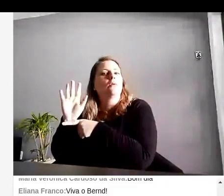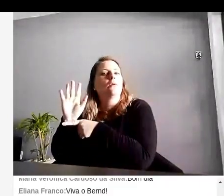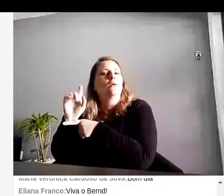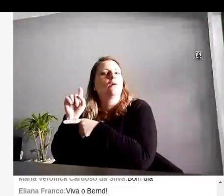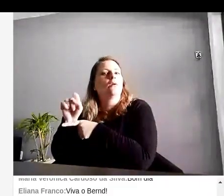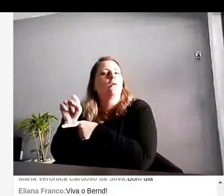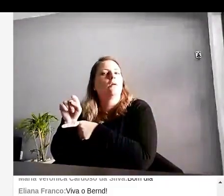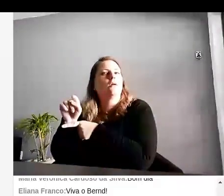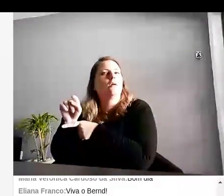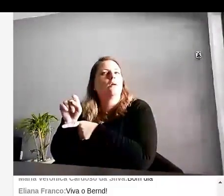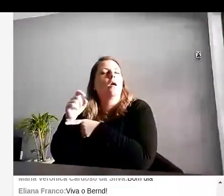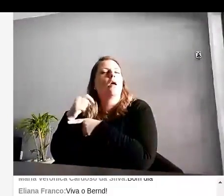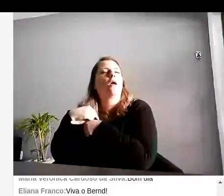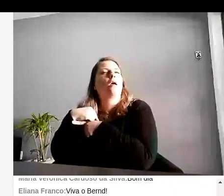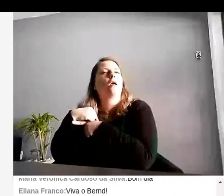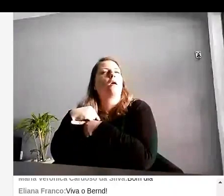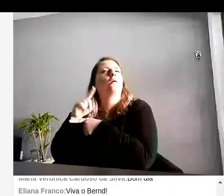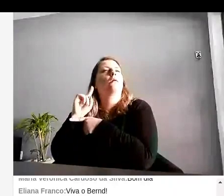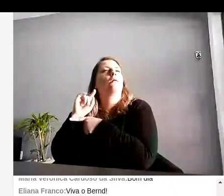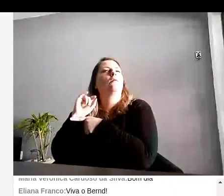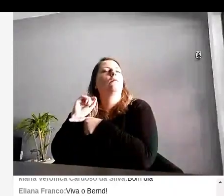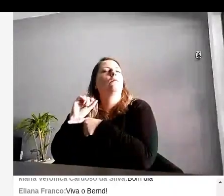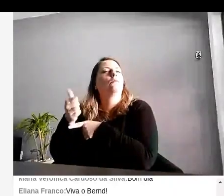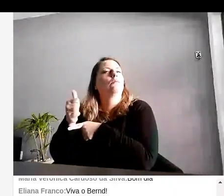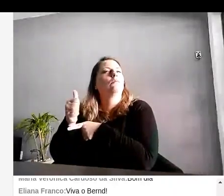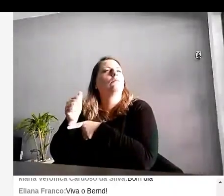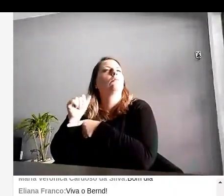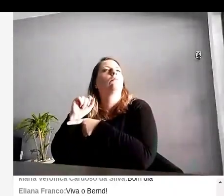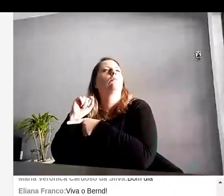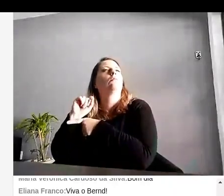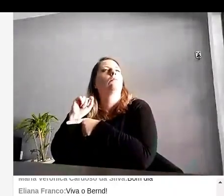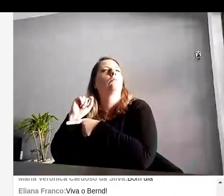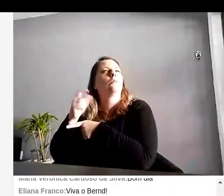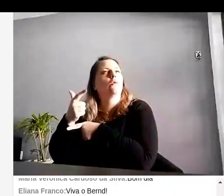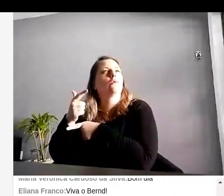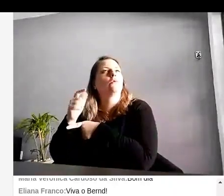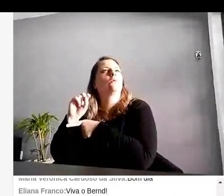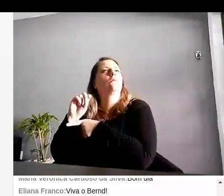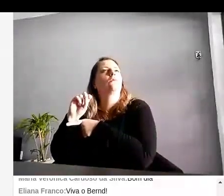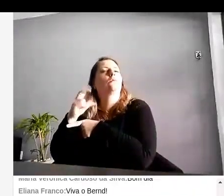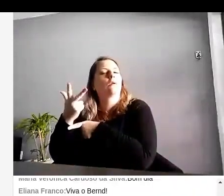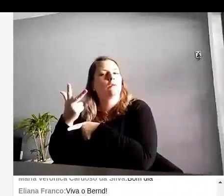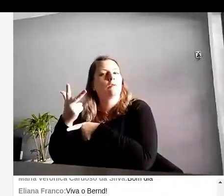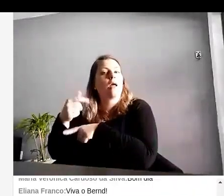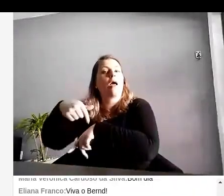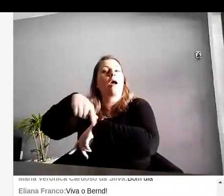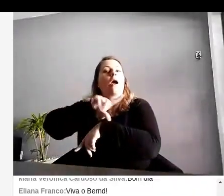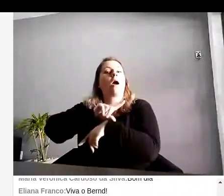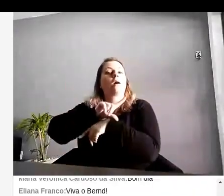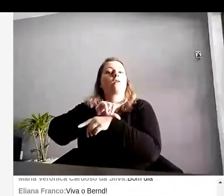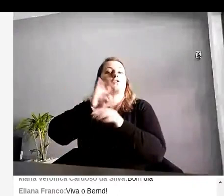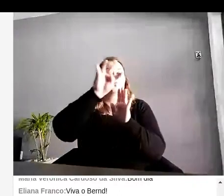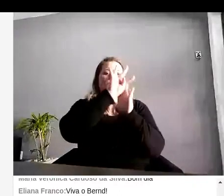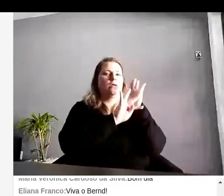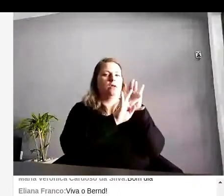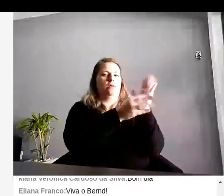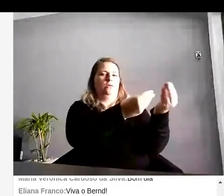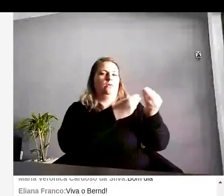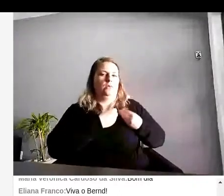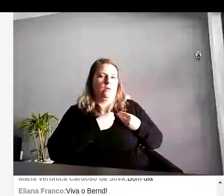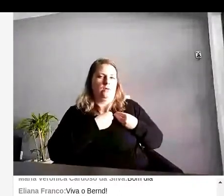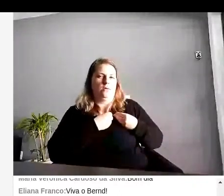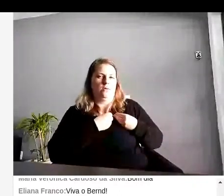umas 2 ou 3 vezes o filme antes do roteiro chegar para mim. Eu assisto uma vez sem olhar para a